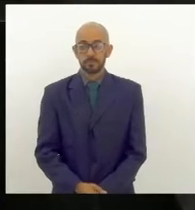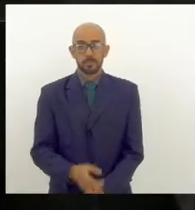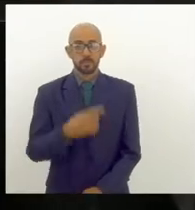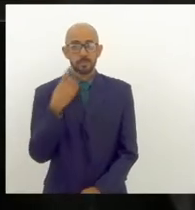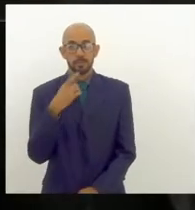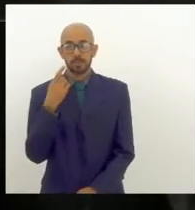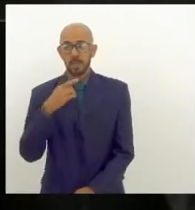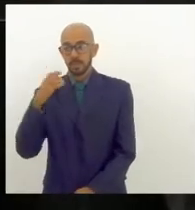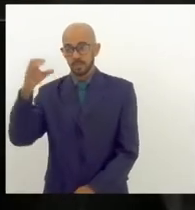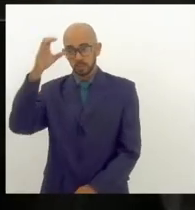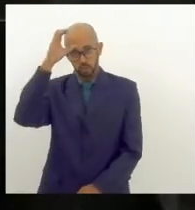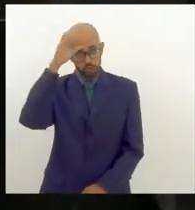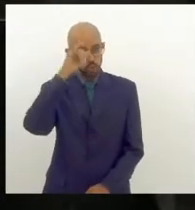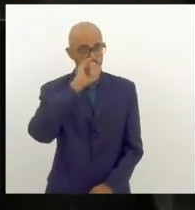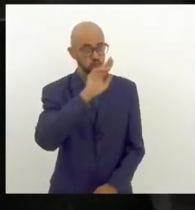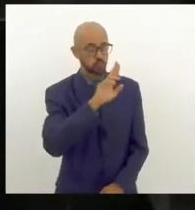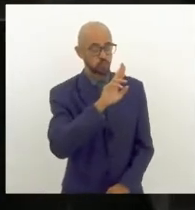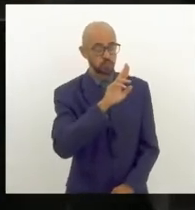deputada Tia Ju,